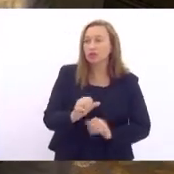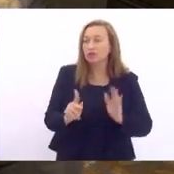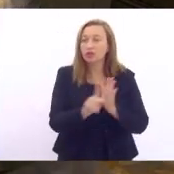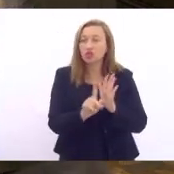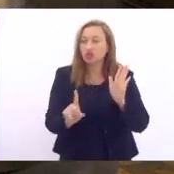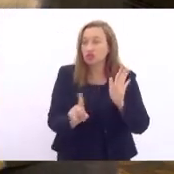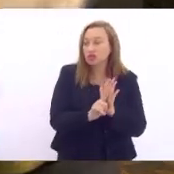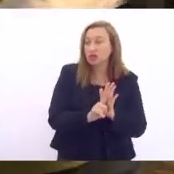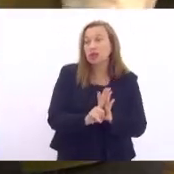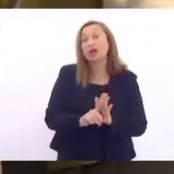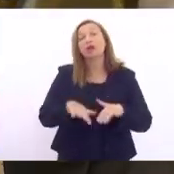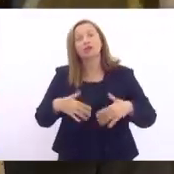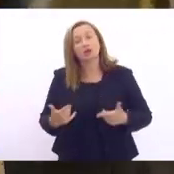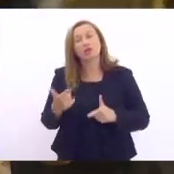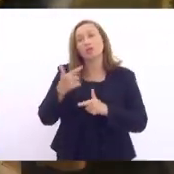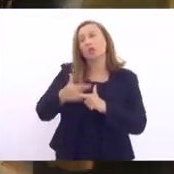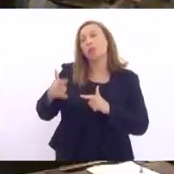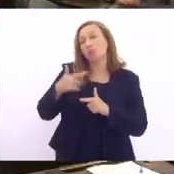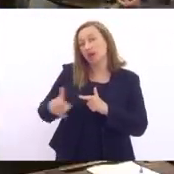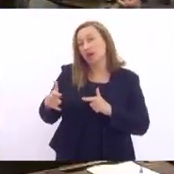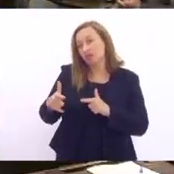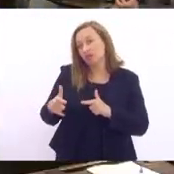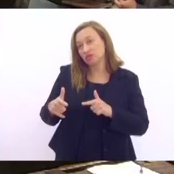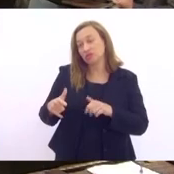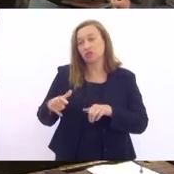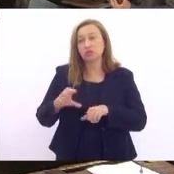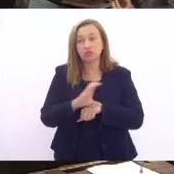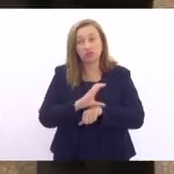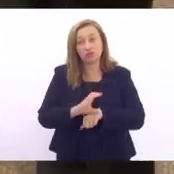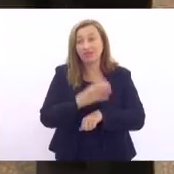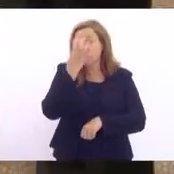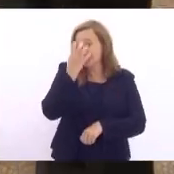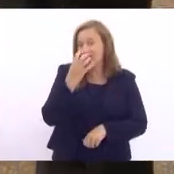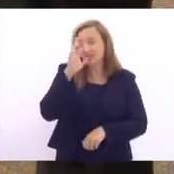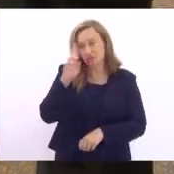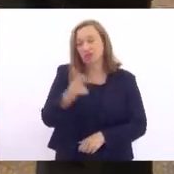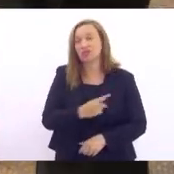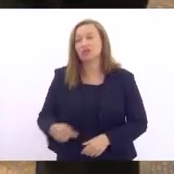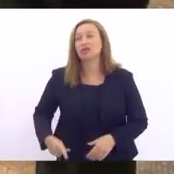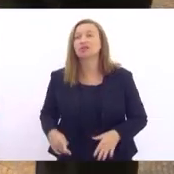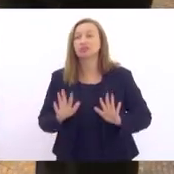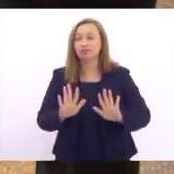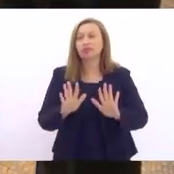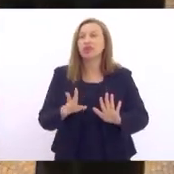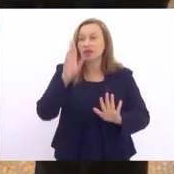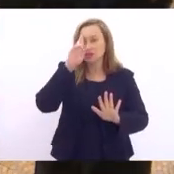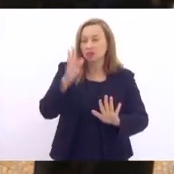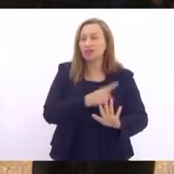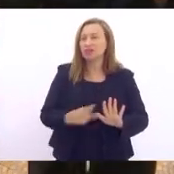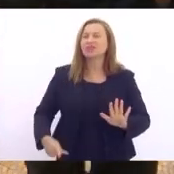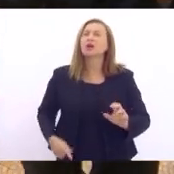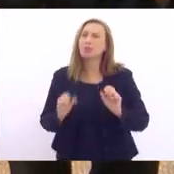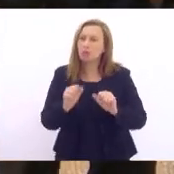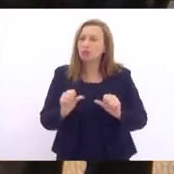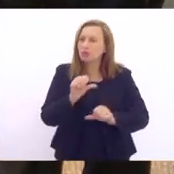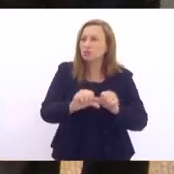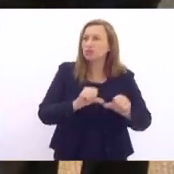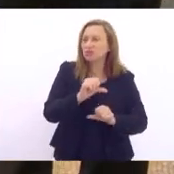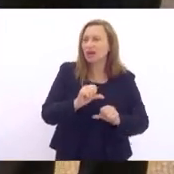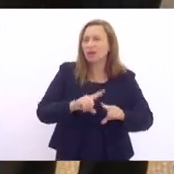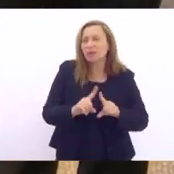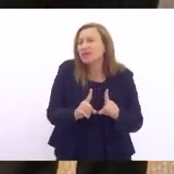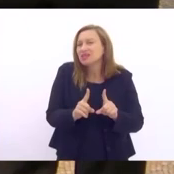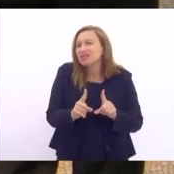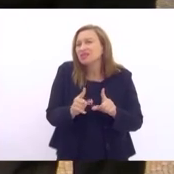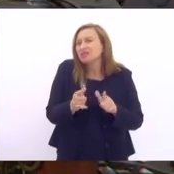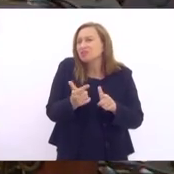de constitucionalidade gravíssimos, senhor presidente. Presidente, pode mudar a forma, mas não vai mudar o teor, não tem problema, isso não vai atrapalhar. De toda